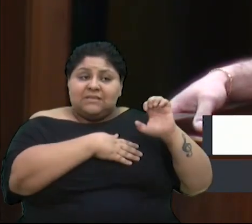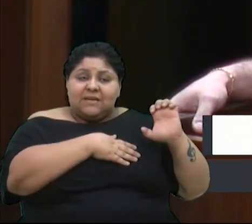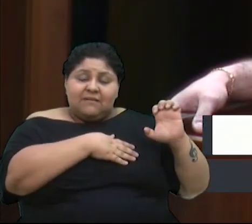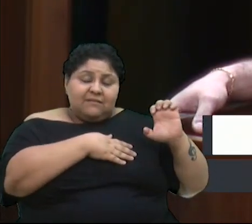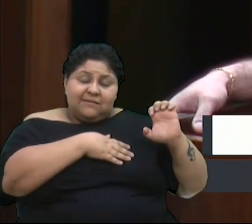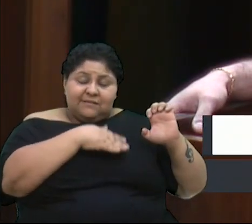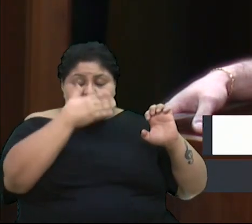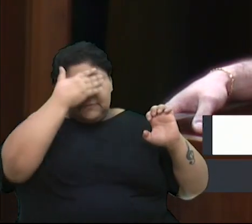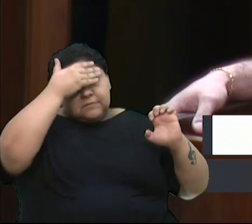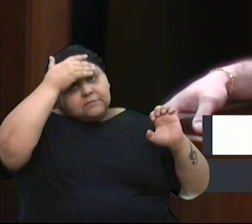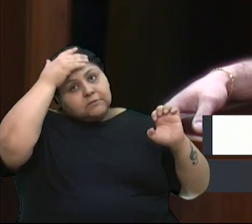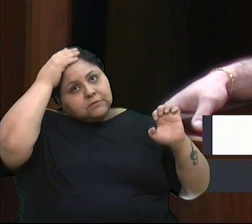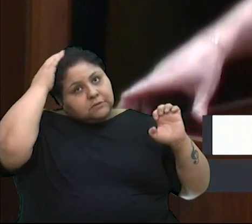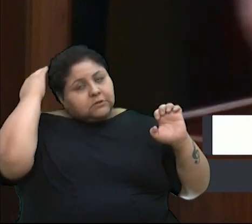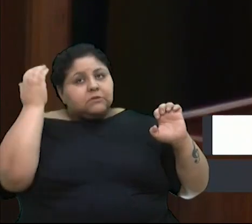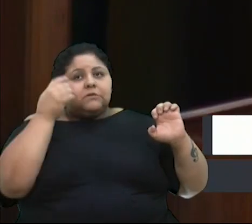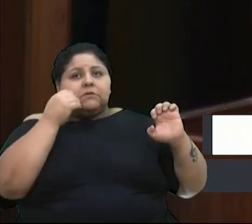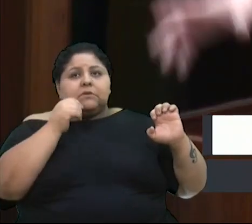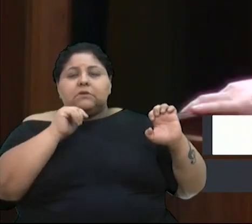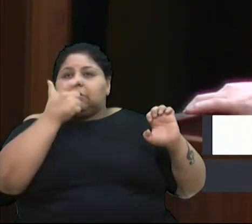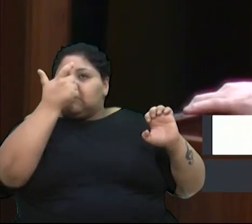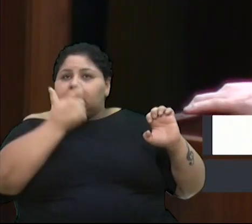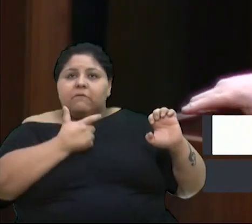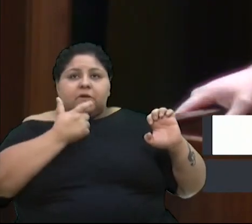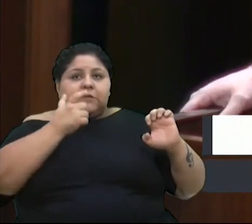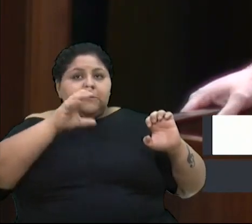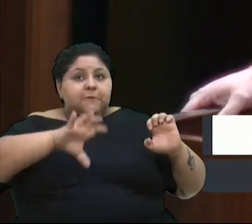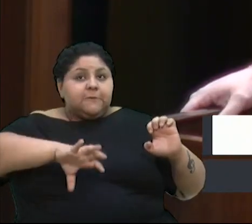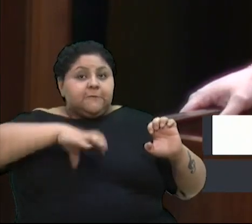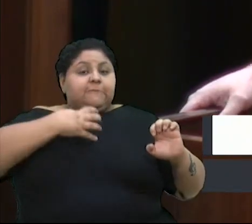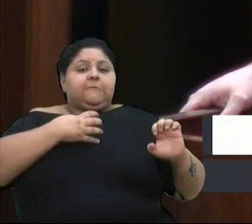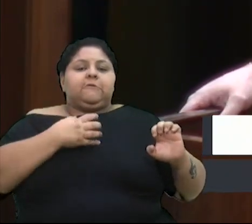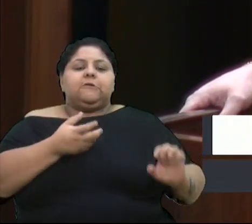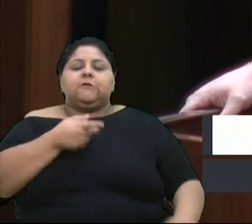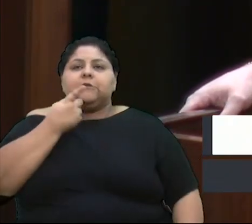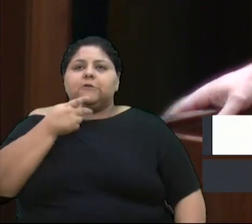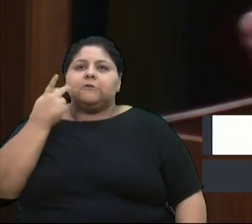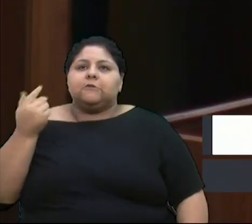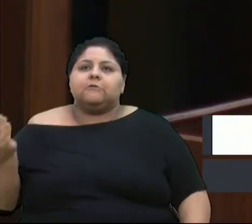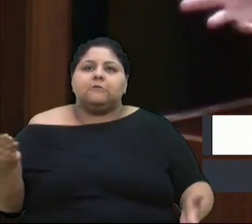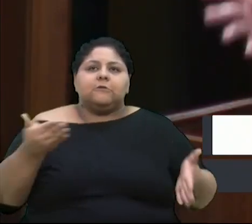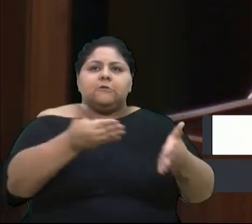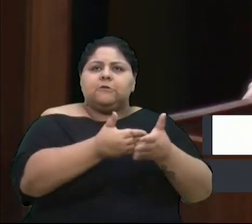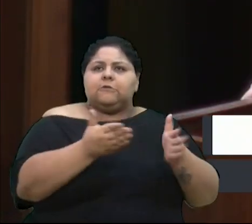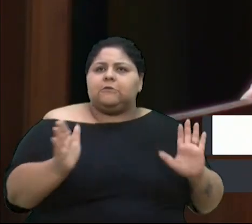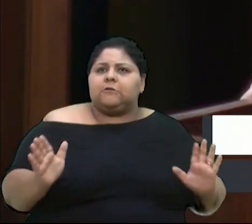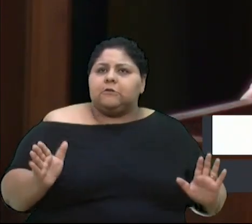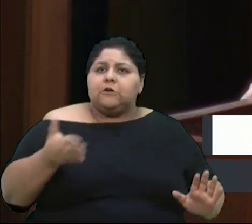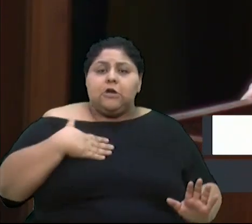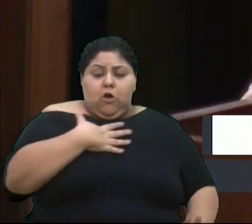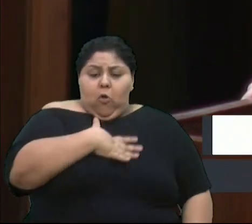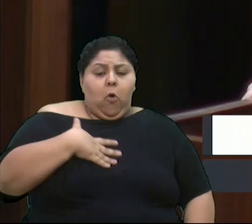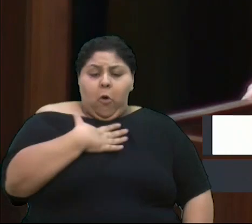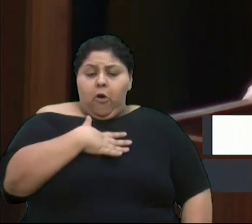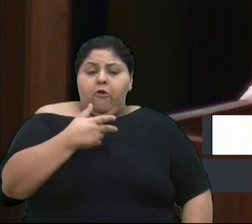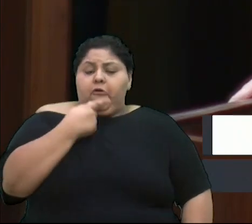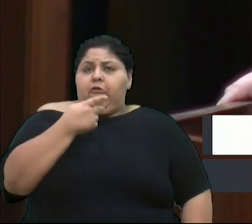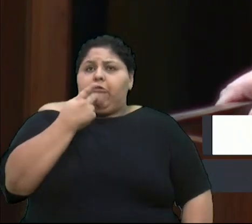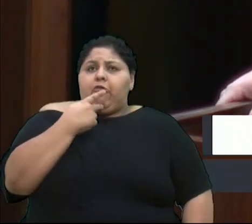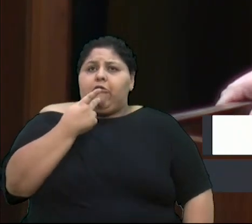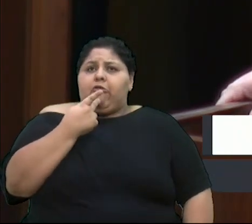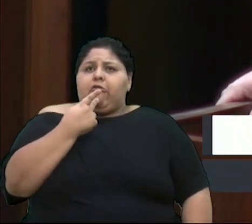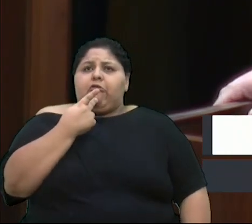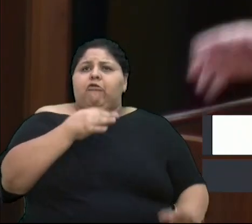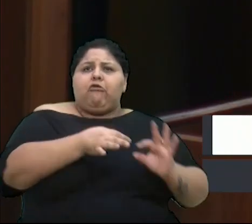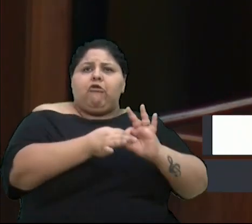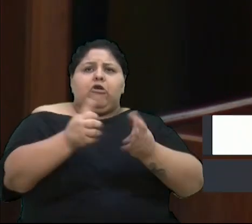aí. Porque eu acho que não tem coragem de sentar o pau, aí tem que jogar para os da direita sentar o pau. Eu tenho com o maior prazer, que eu não compactuo